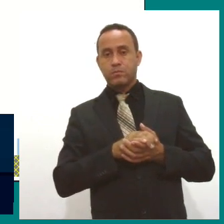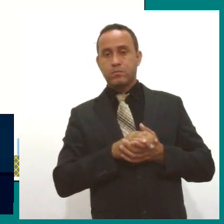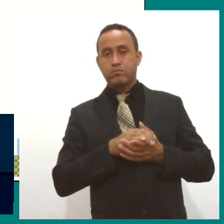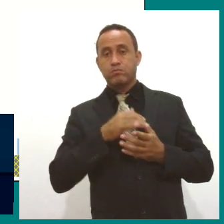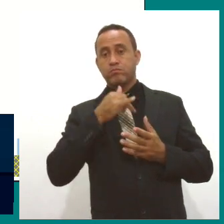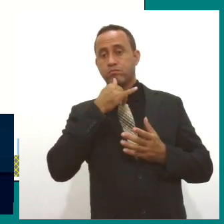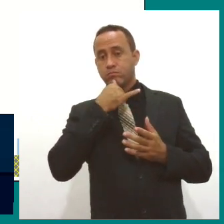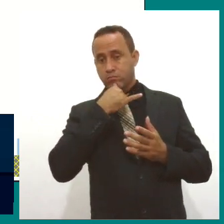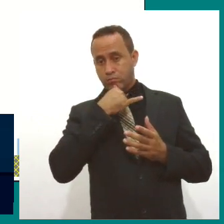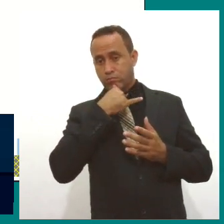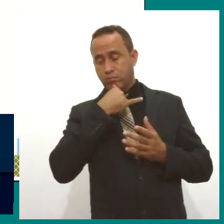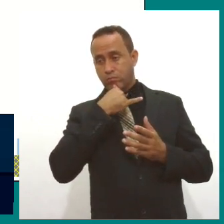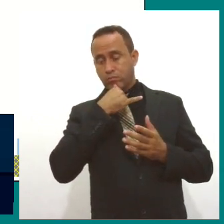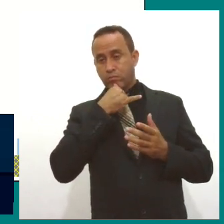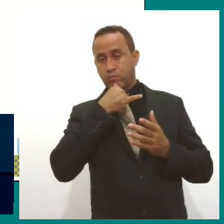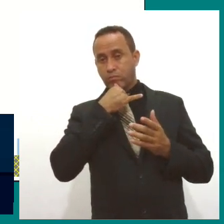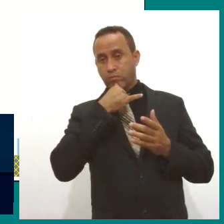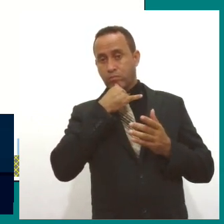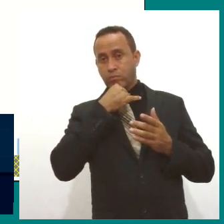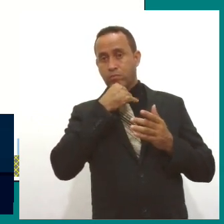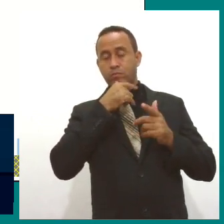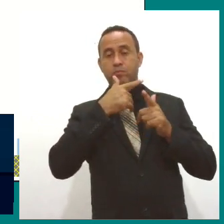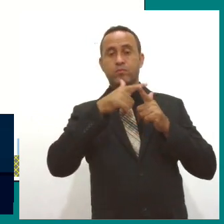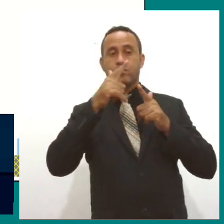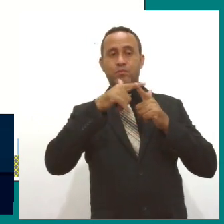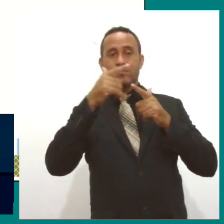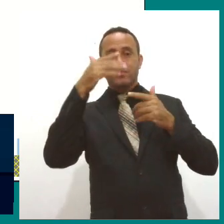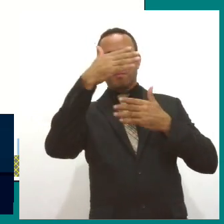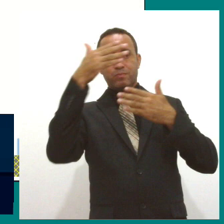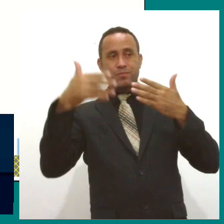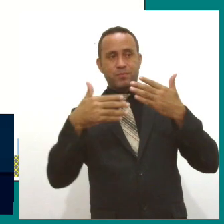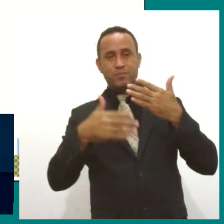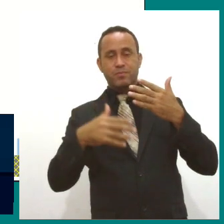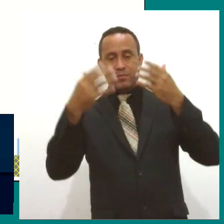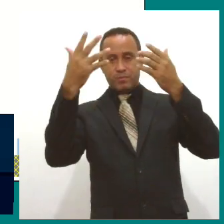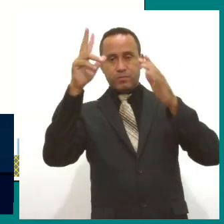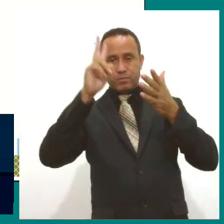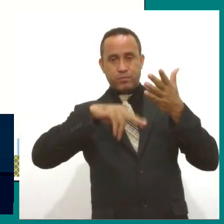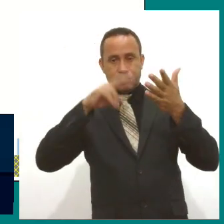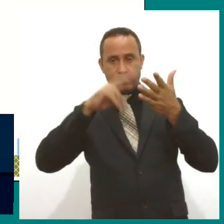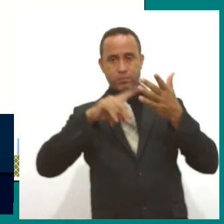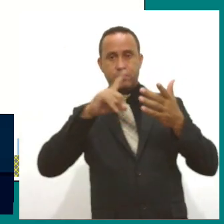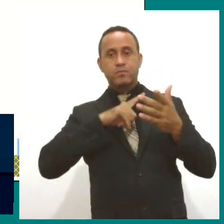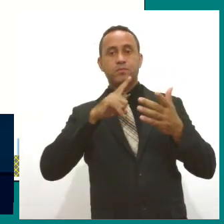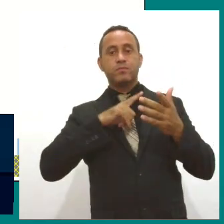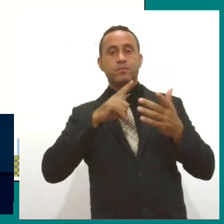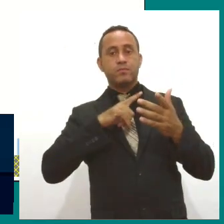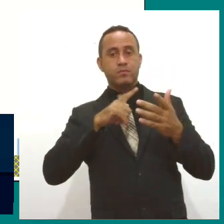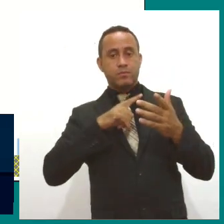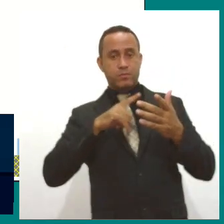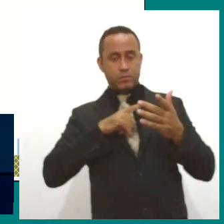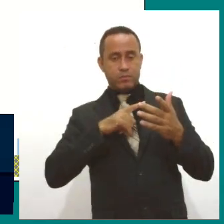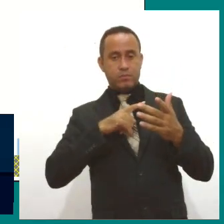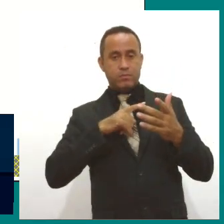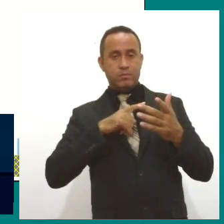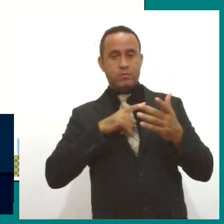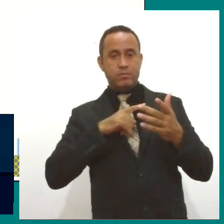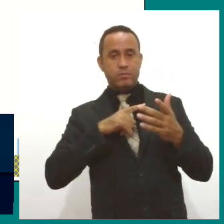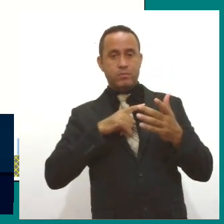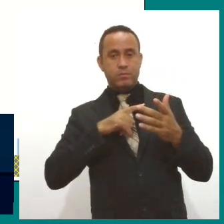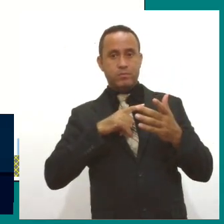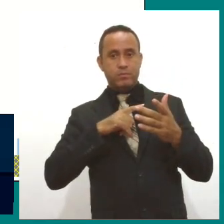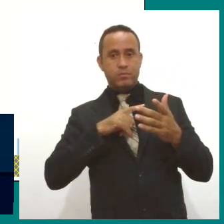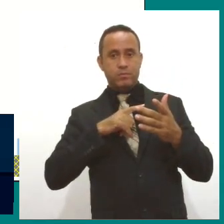infelizmente, esse slide ficou um pouco comprometido quando convertido em PDF, mas eu vou ler rapidamente para os senhores. Existe um órgão gestor que, com a reforma administrativa, passou a